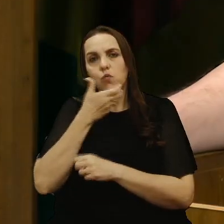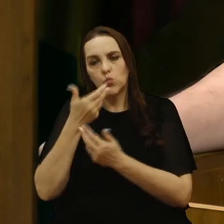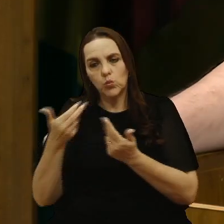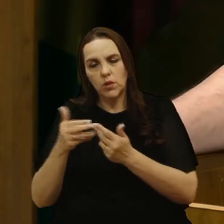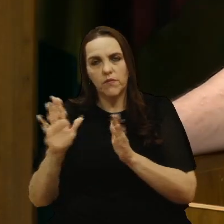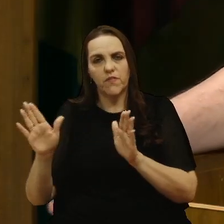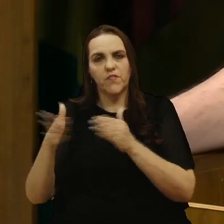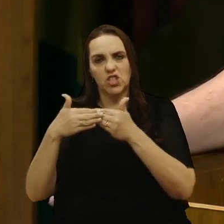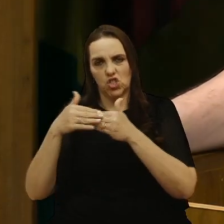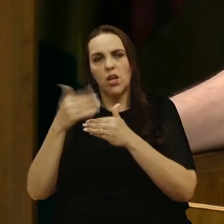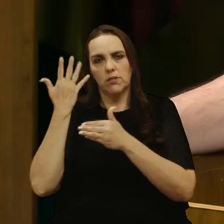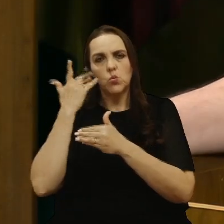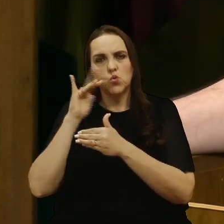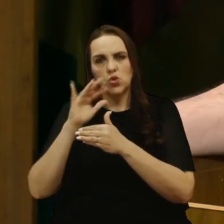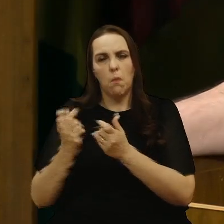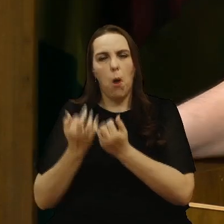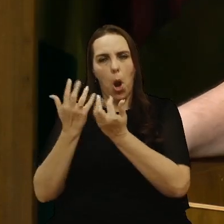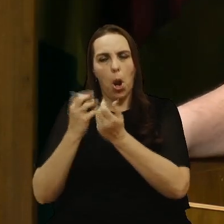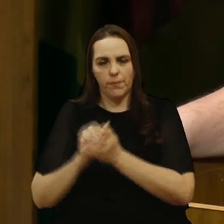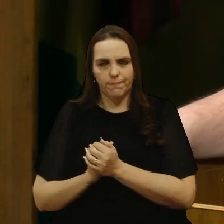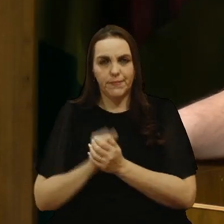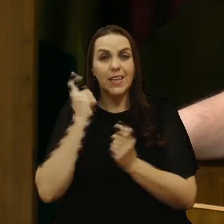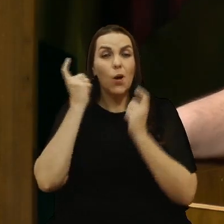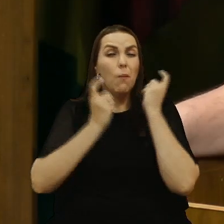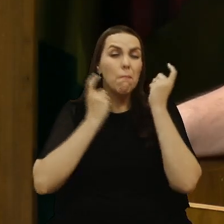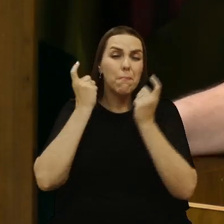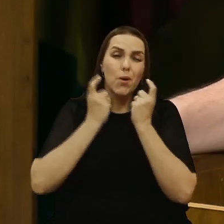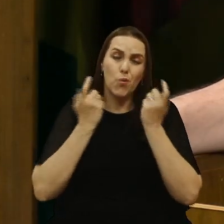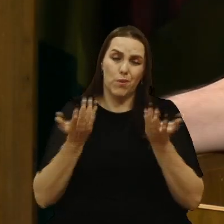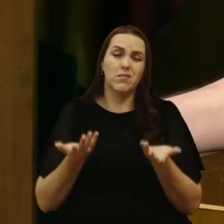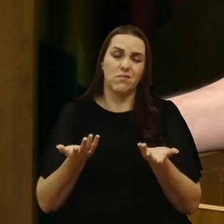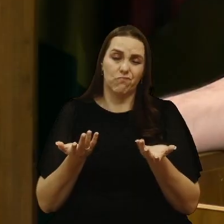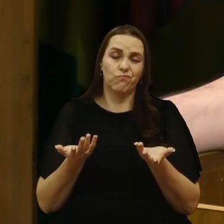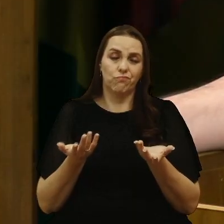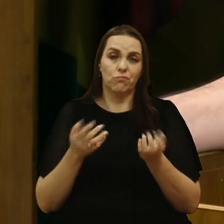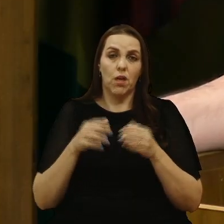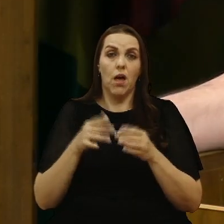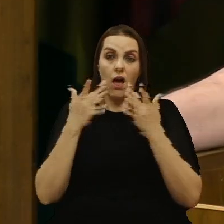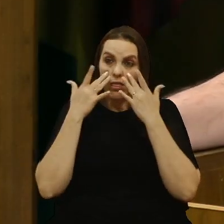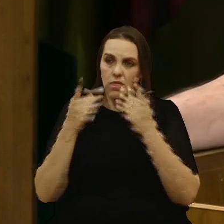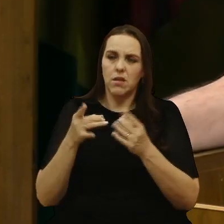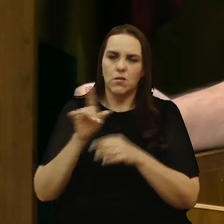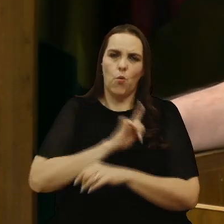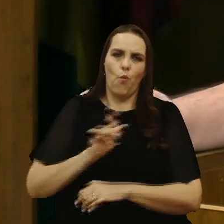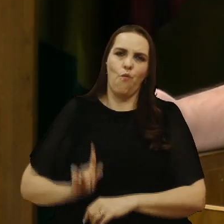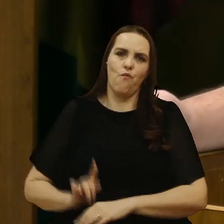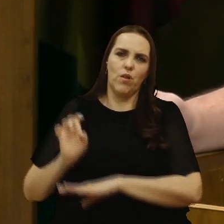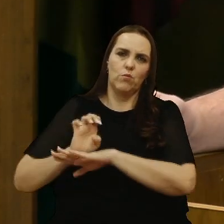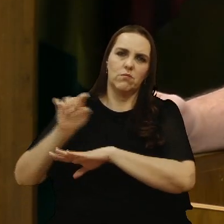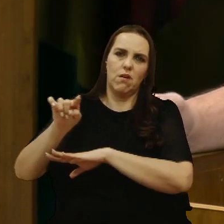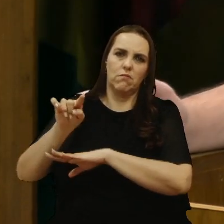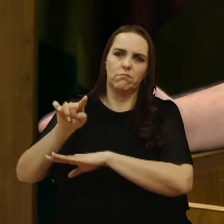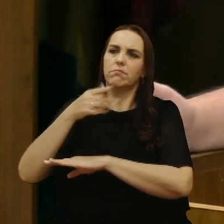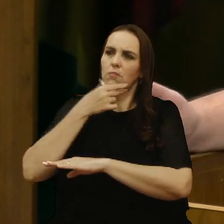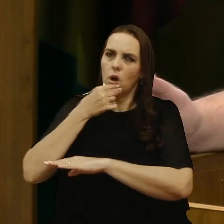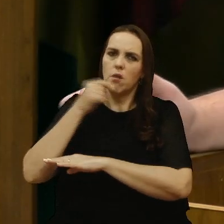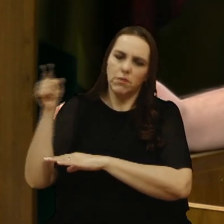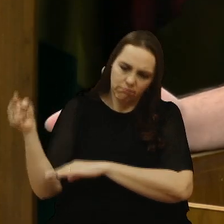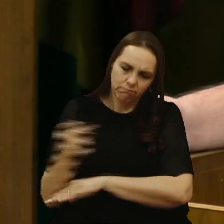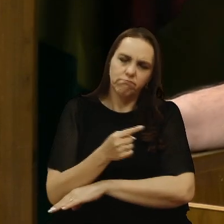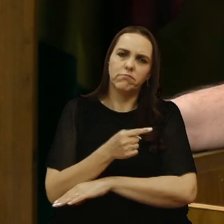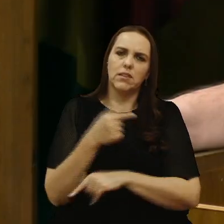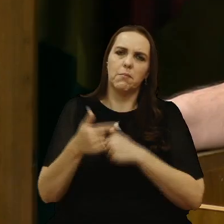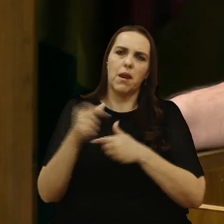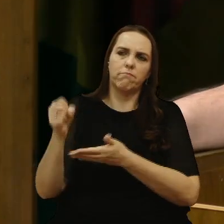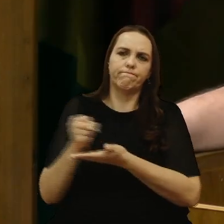dias. Então, é preocupante, nós precisamos chamar a atenção do governo do Estado para que envie esses homens para cá. Conversando com o Coronel